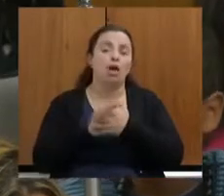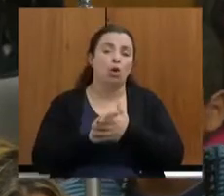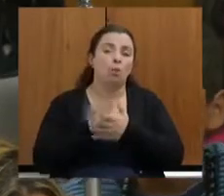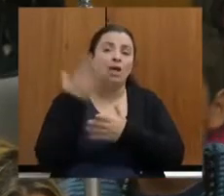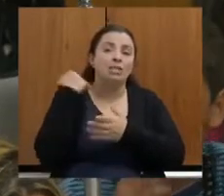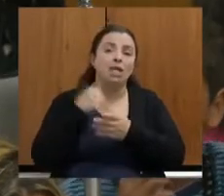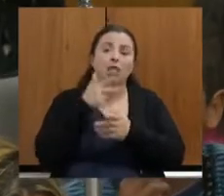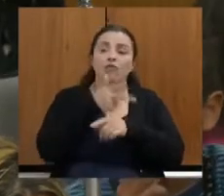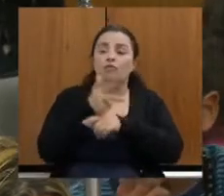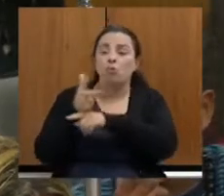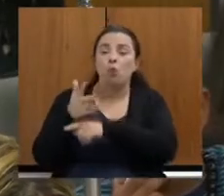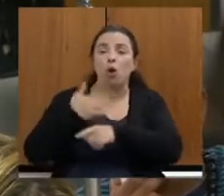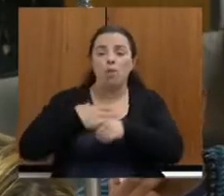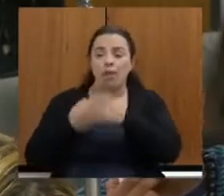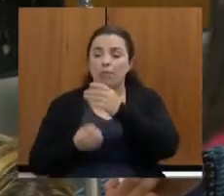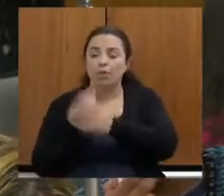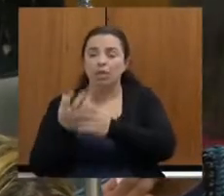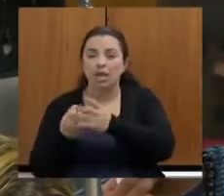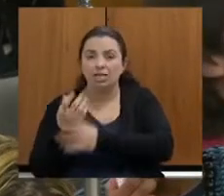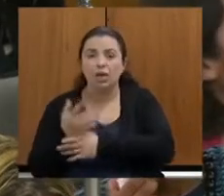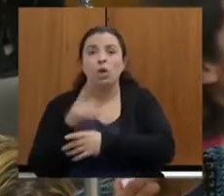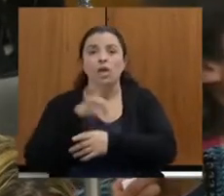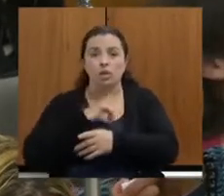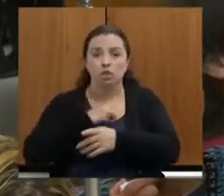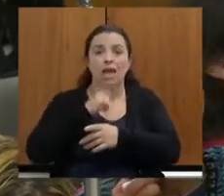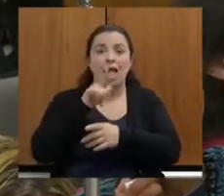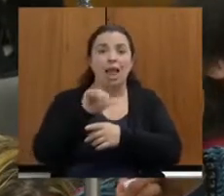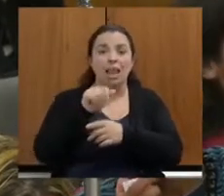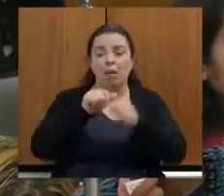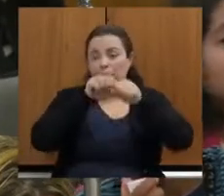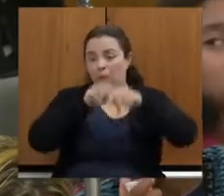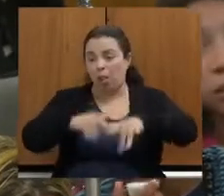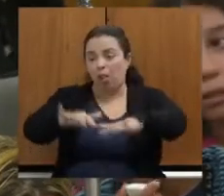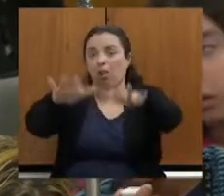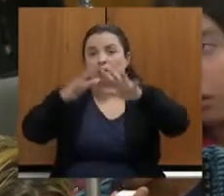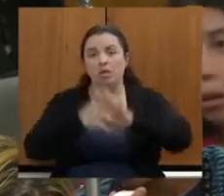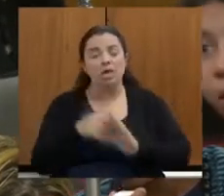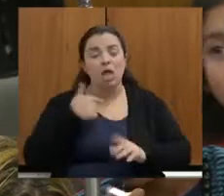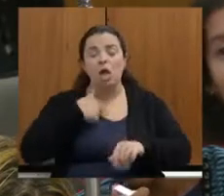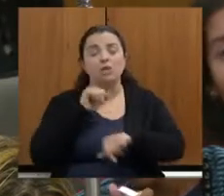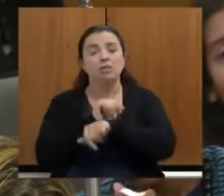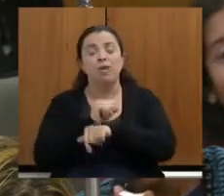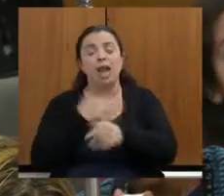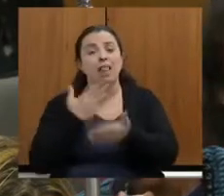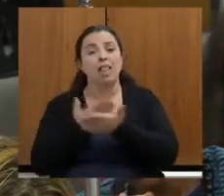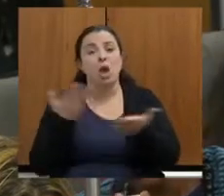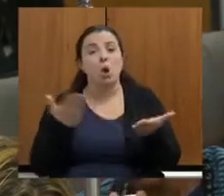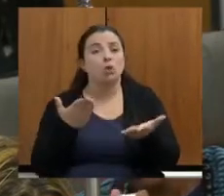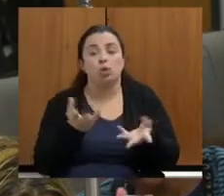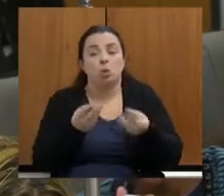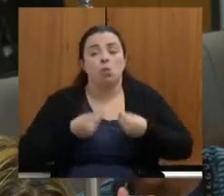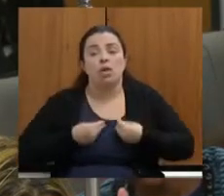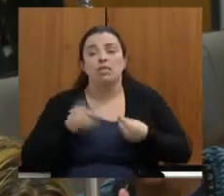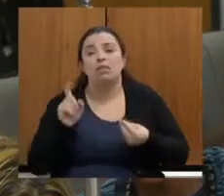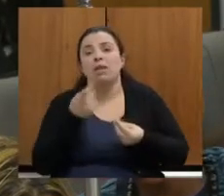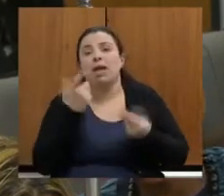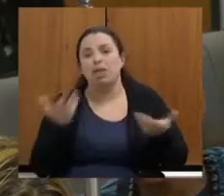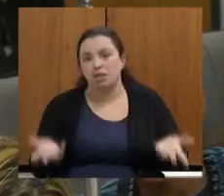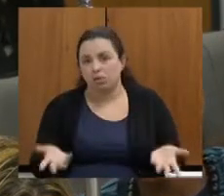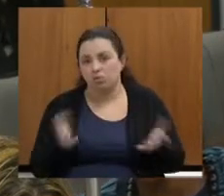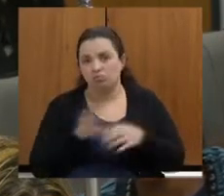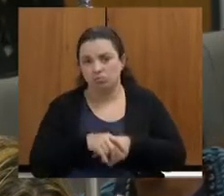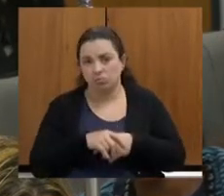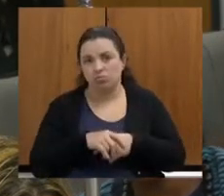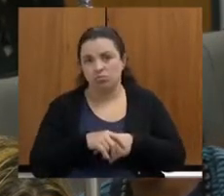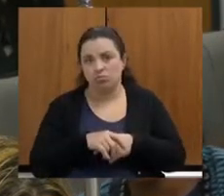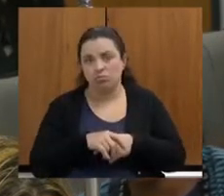filmou toda a minha plantação por debaixo da Lama eu esperando ela me dar um cartão até hoje ela não me deu um cartão mandou